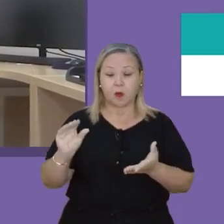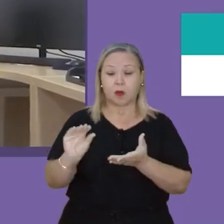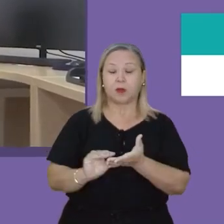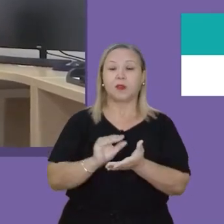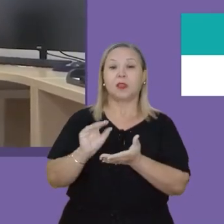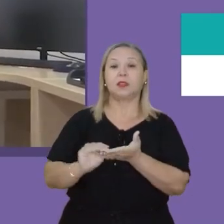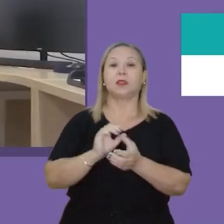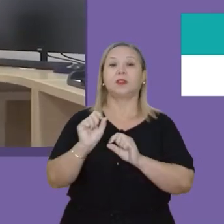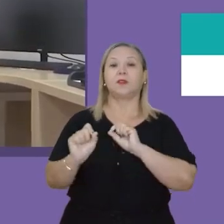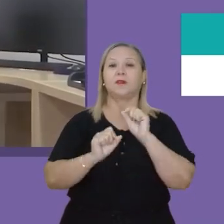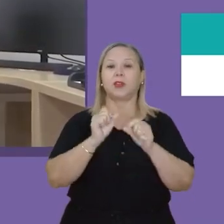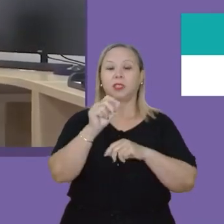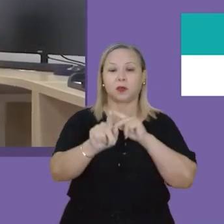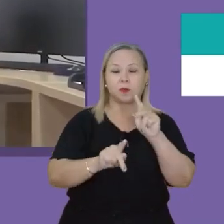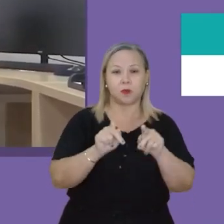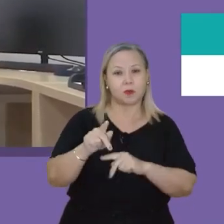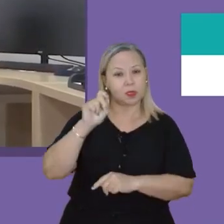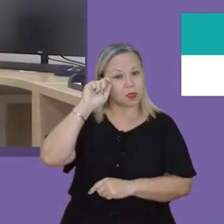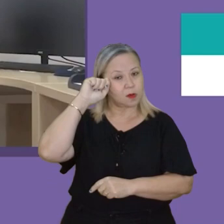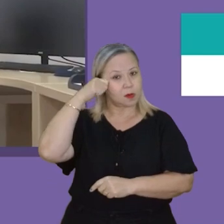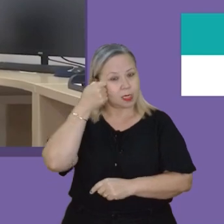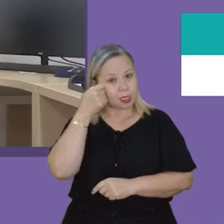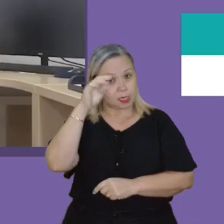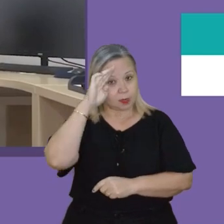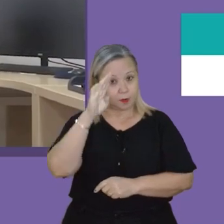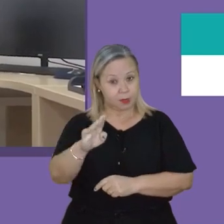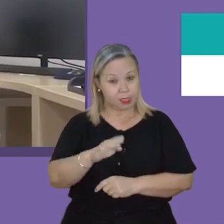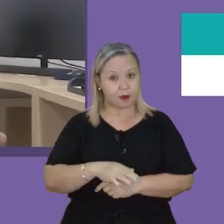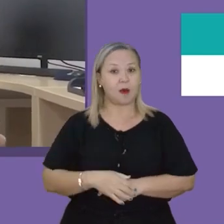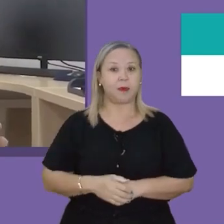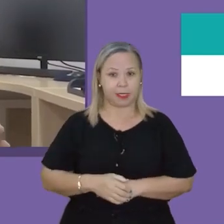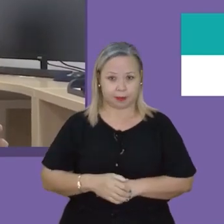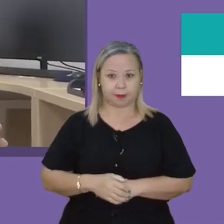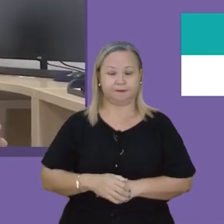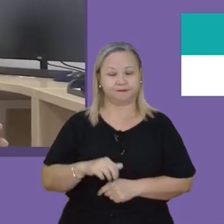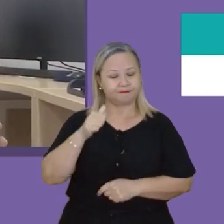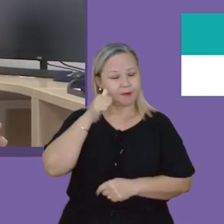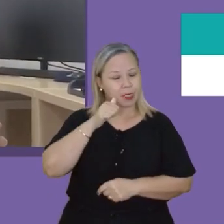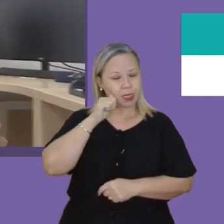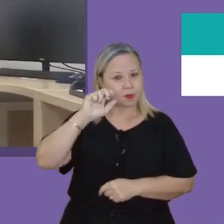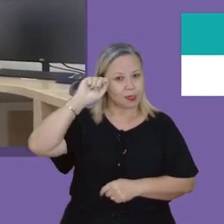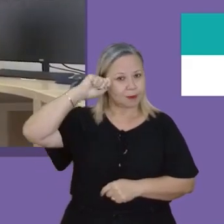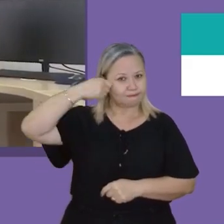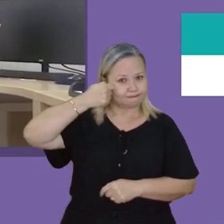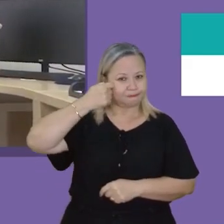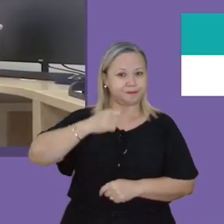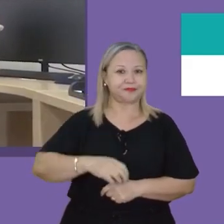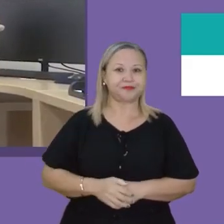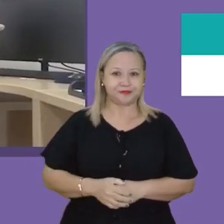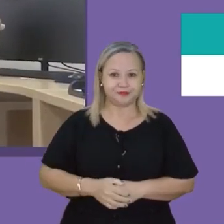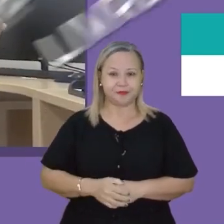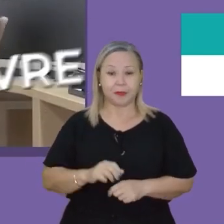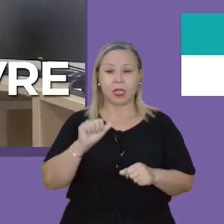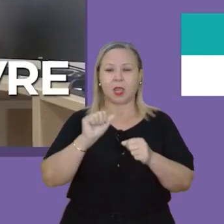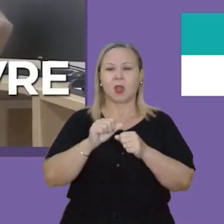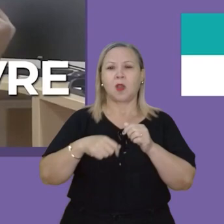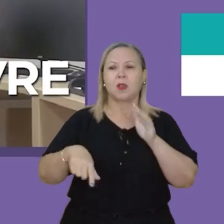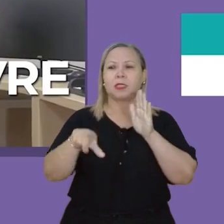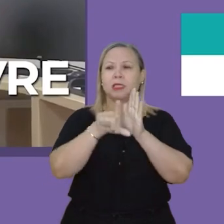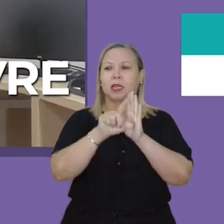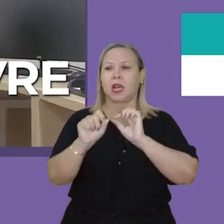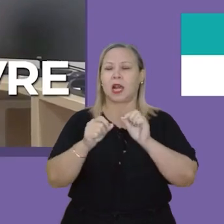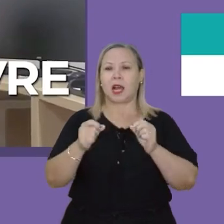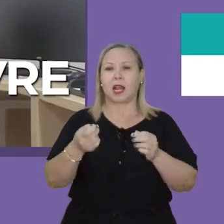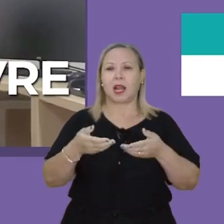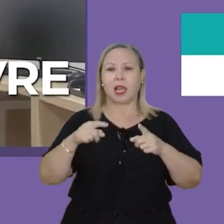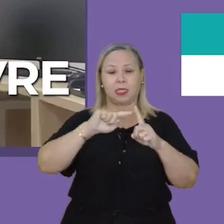investir na população negra e principalmente nas mulheres negras. Quando eles fizeram a lei do ventre